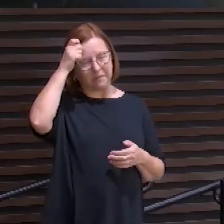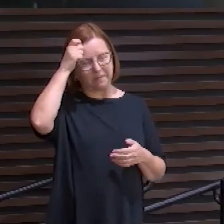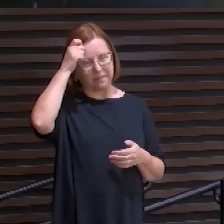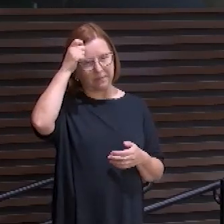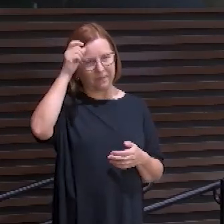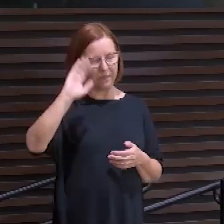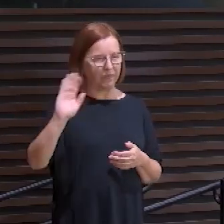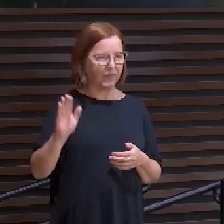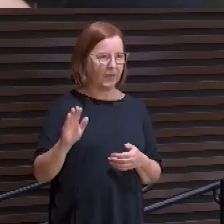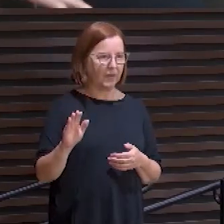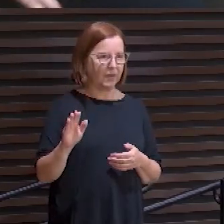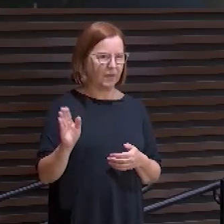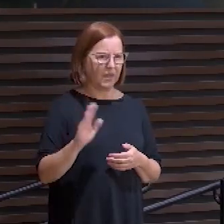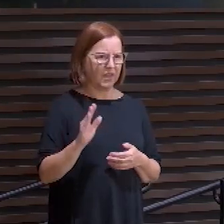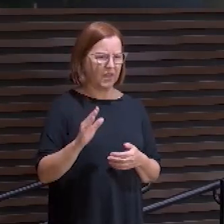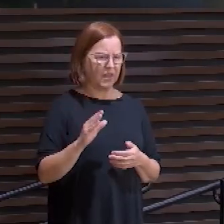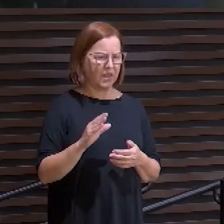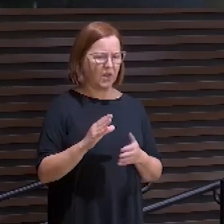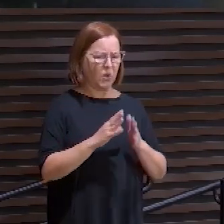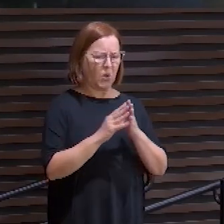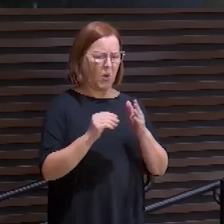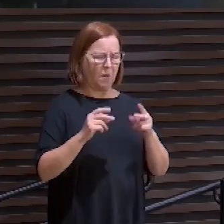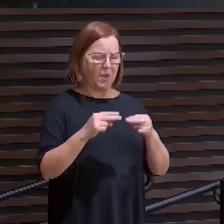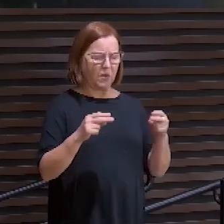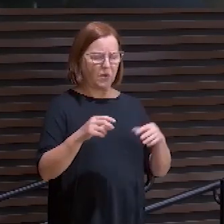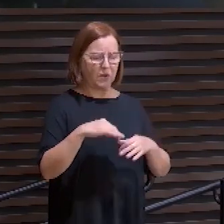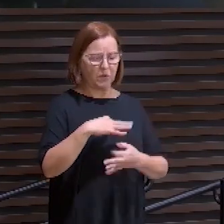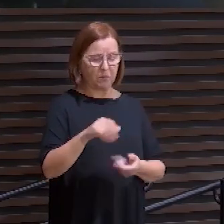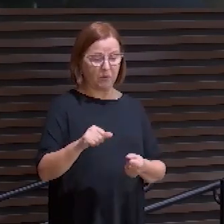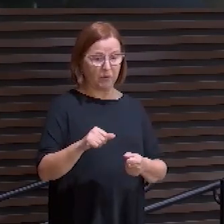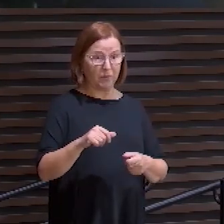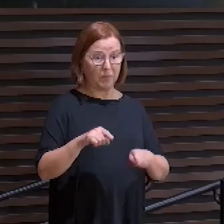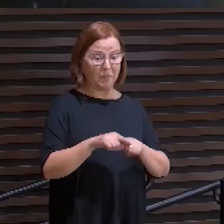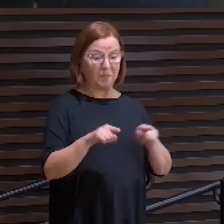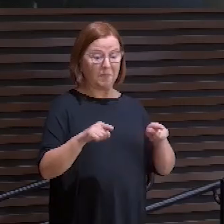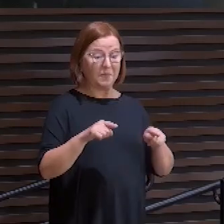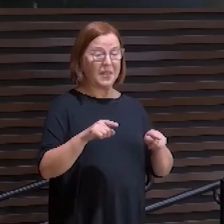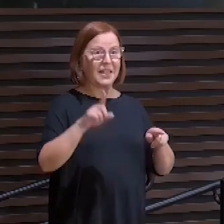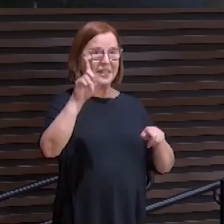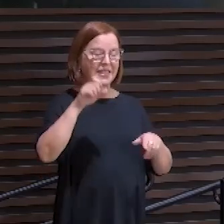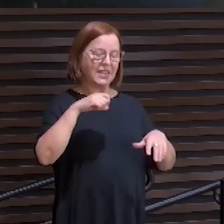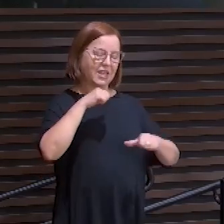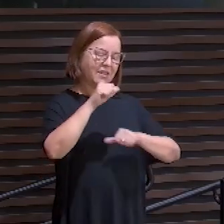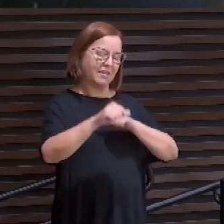Não se conformem com este mundo, mas sejam transformados.